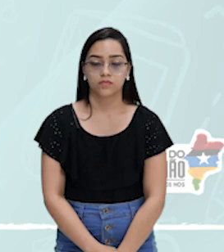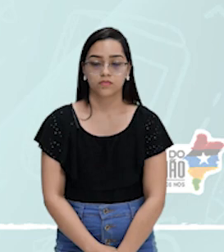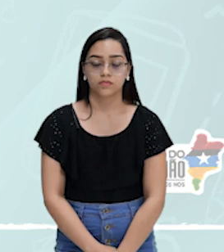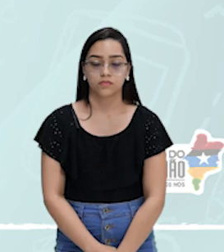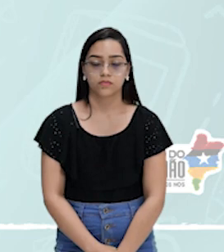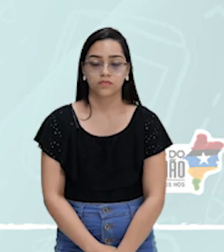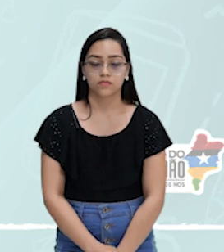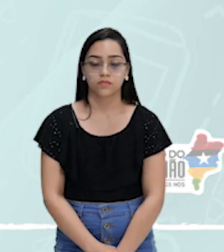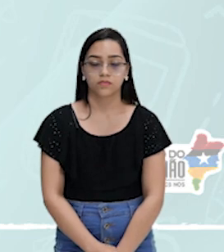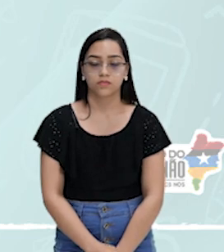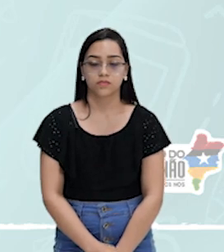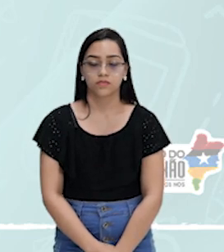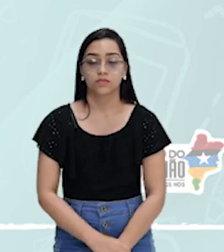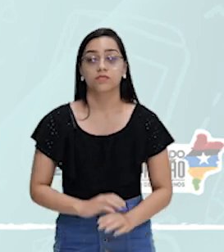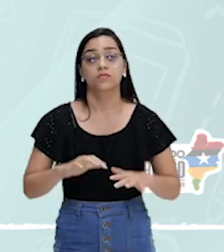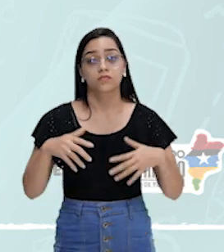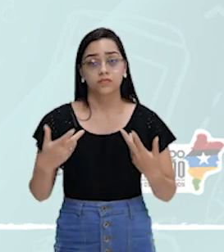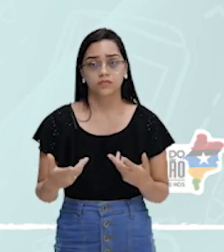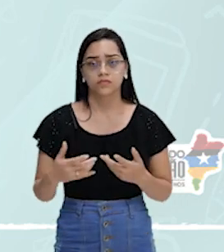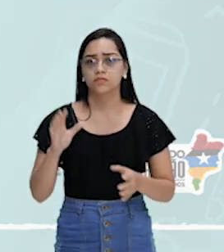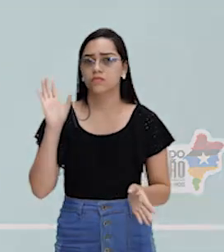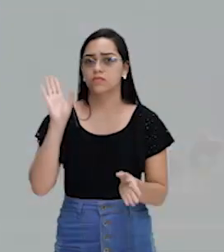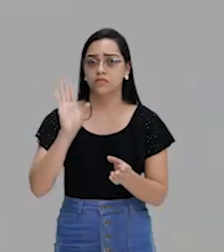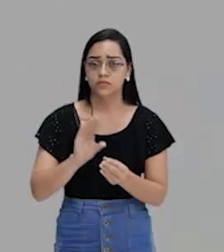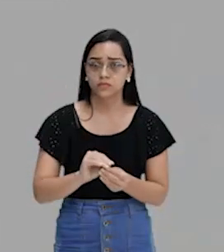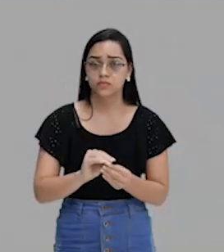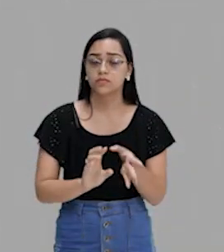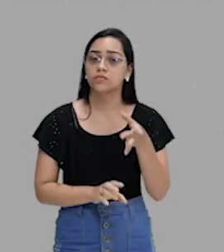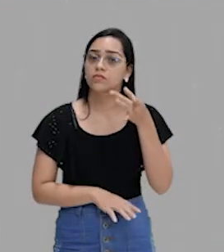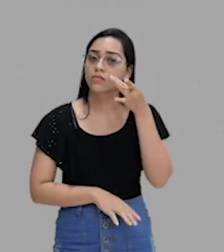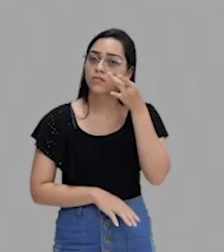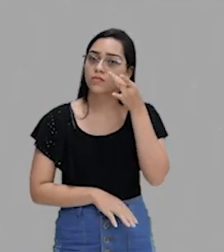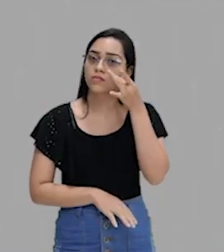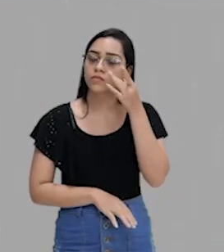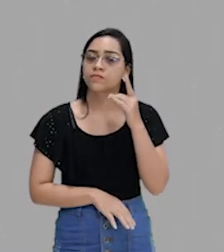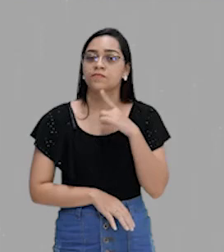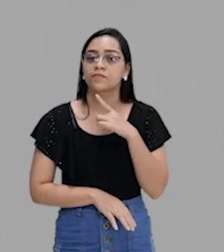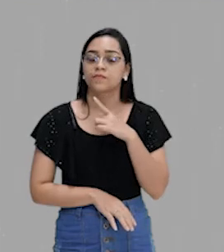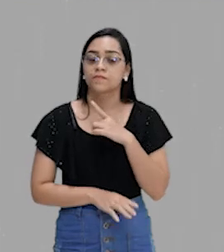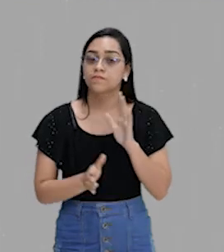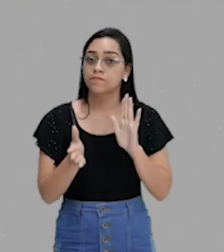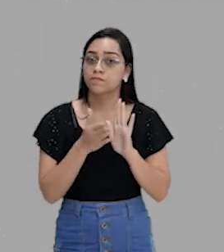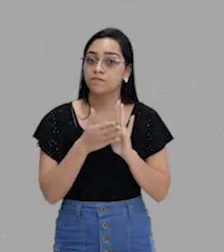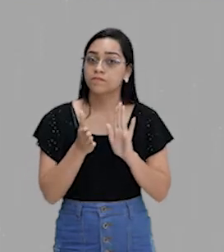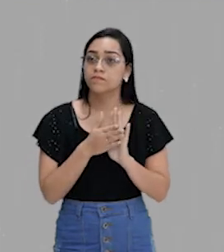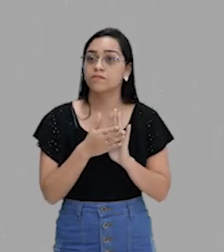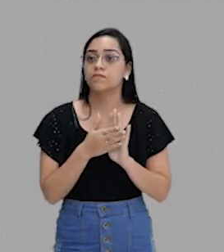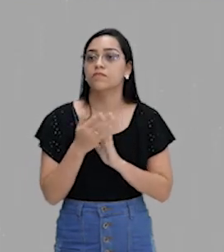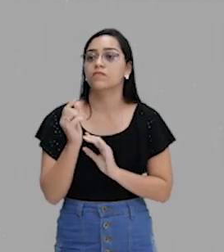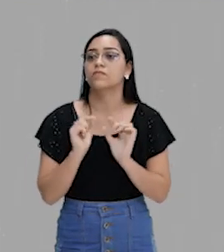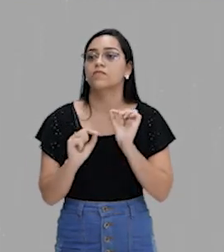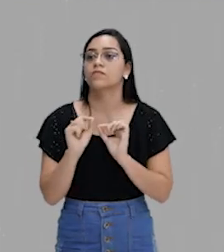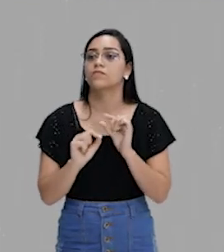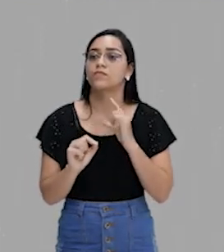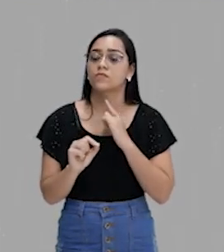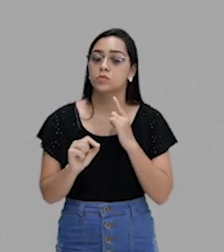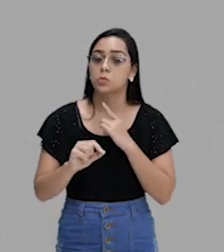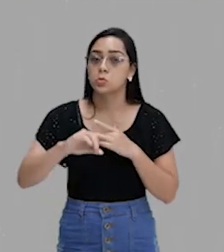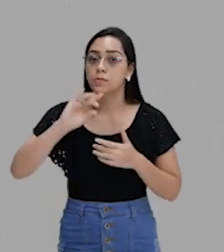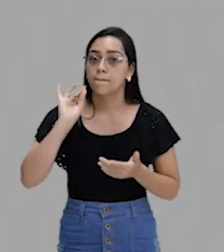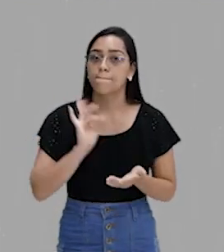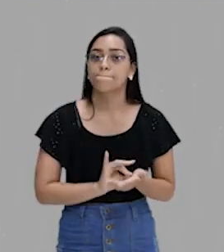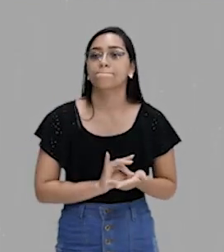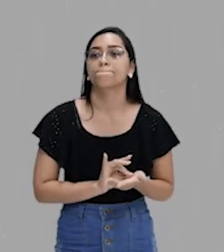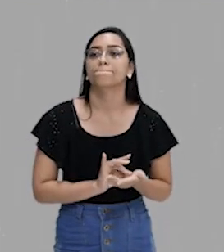nossa sociedade. Então, gente, em tese, o realismo traz essa proposta de ser